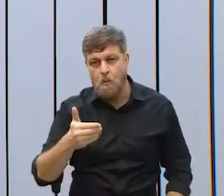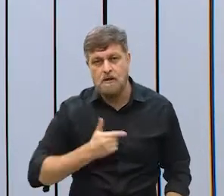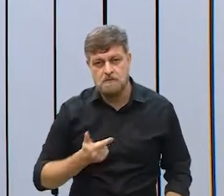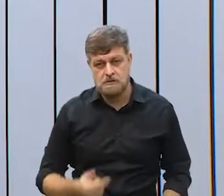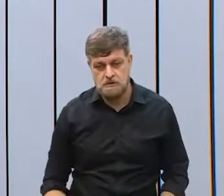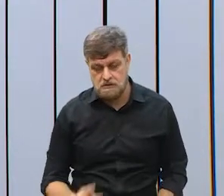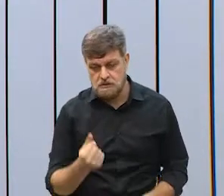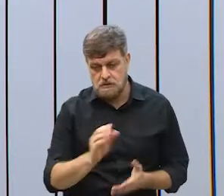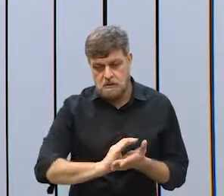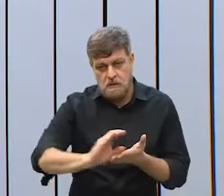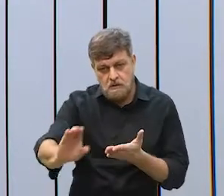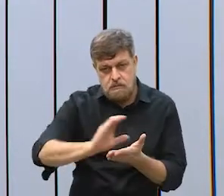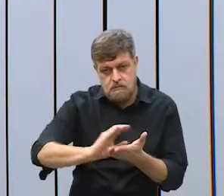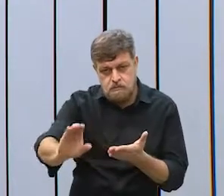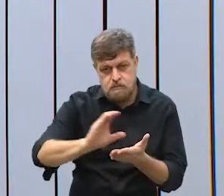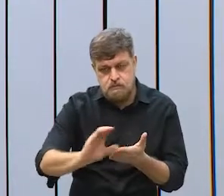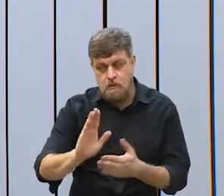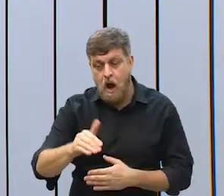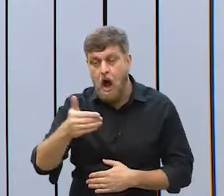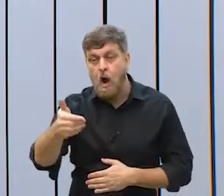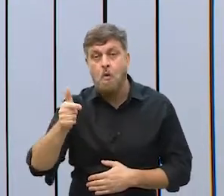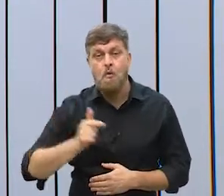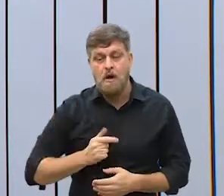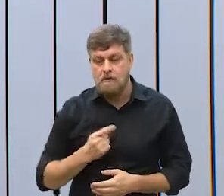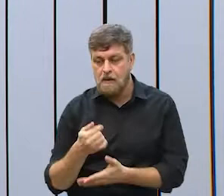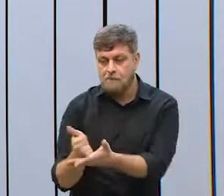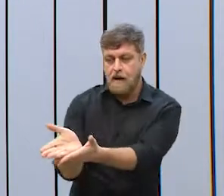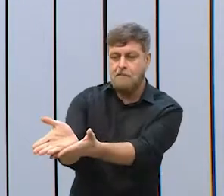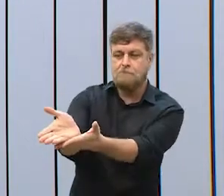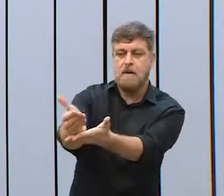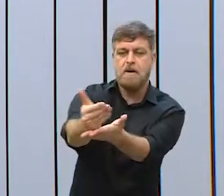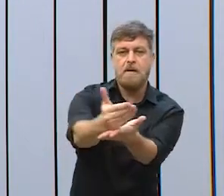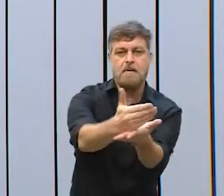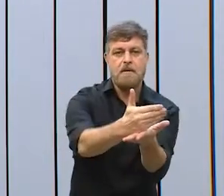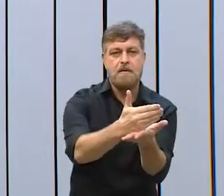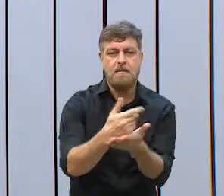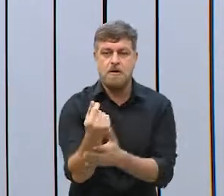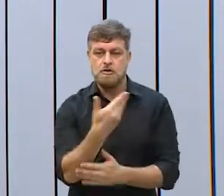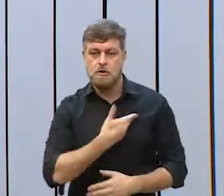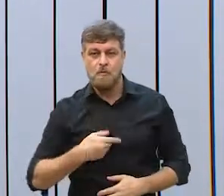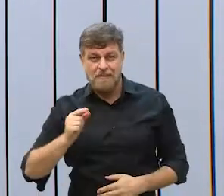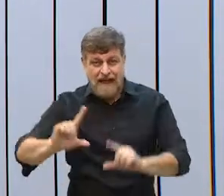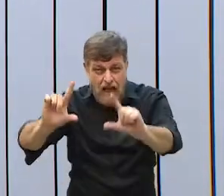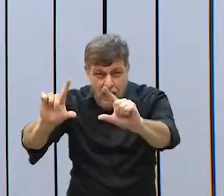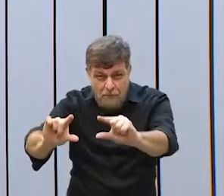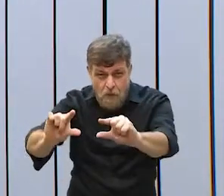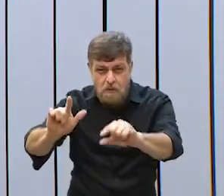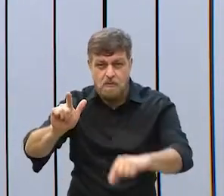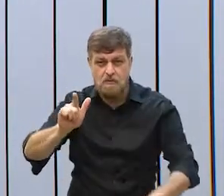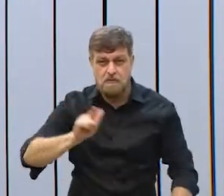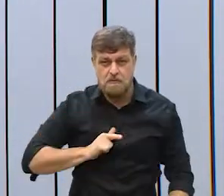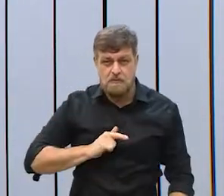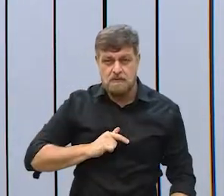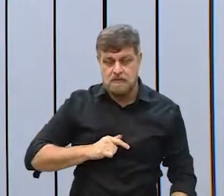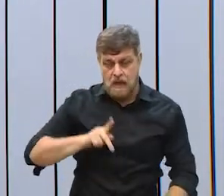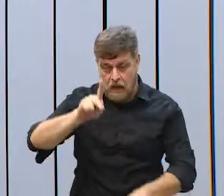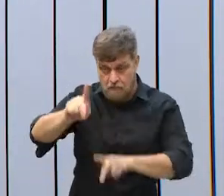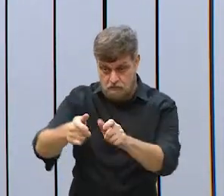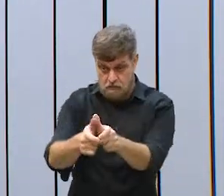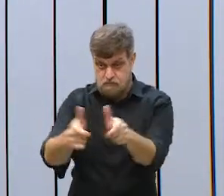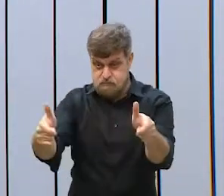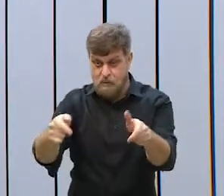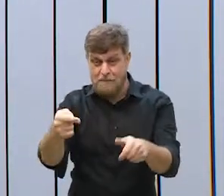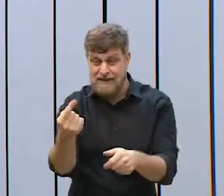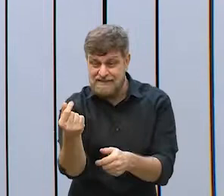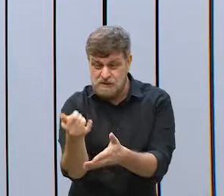emendas parlamentares e qual é a arrecadação da região? A arrecadação é baixa. Por mais que é um distrito populoso,